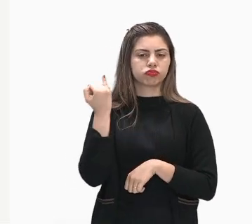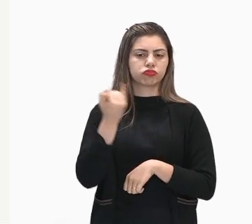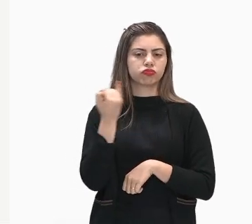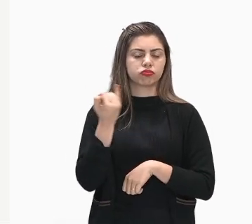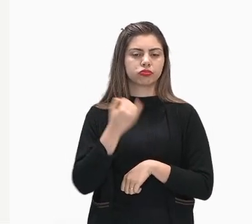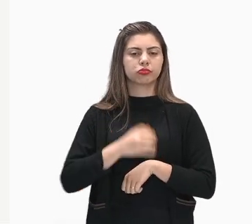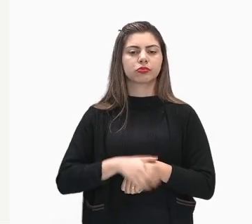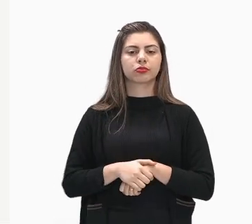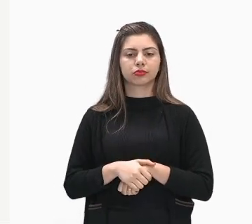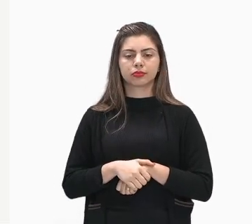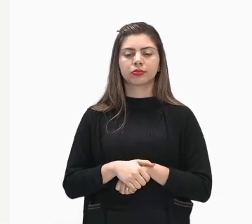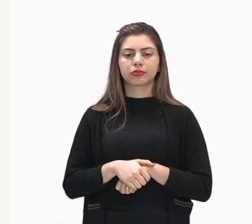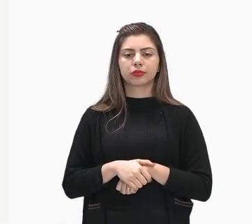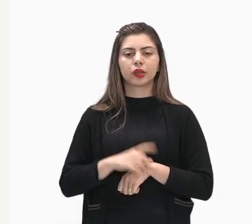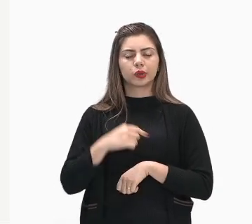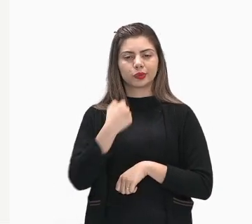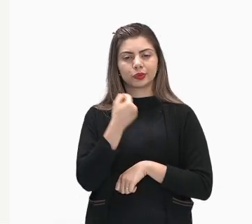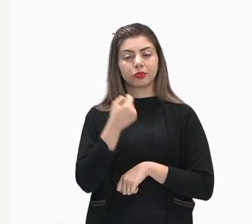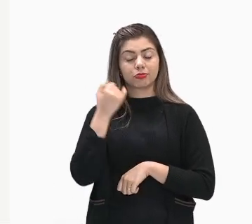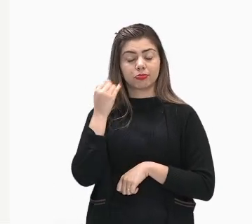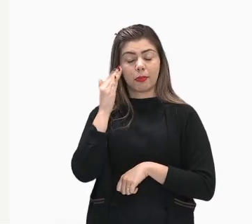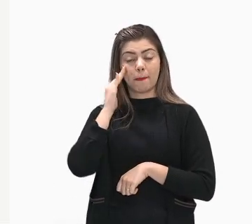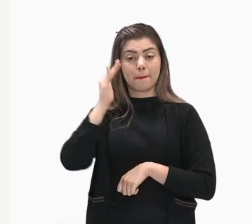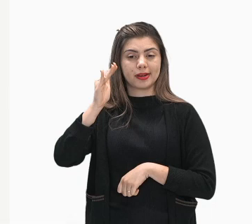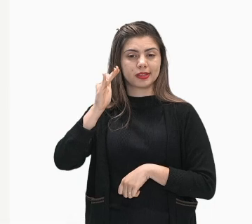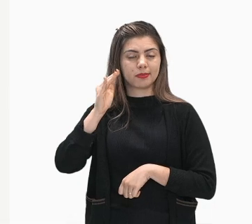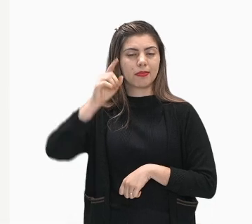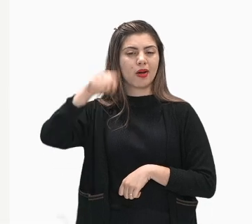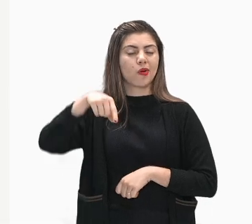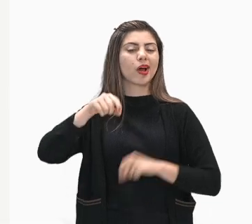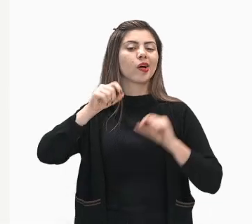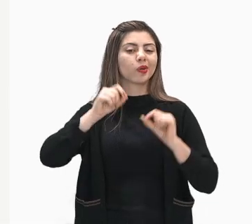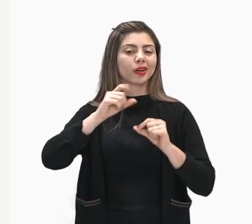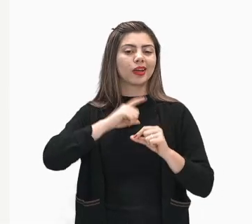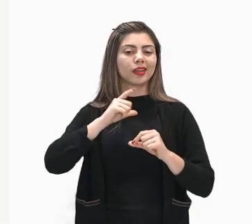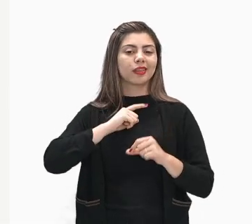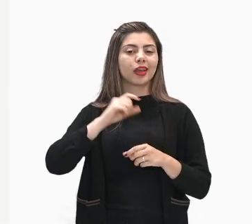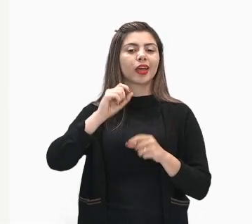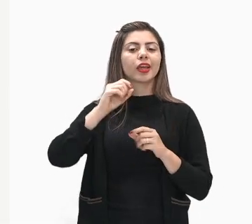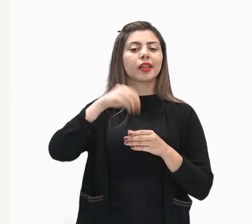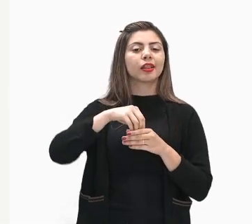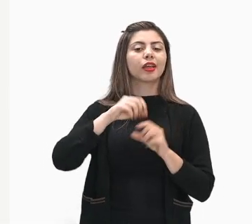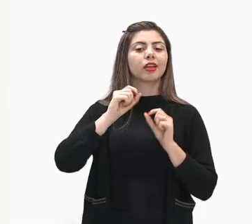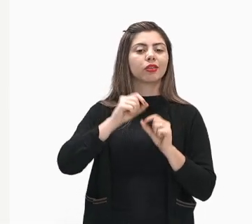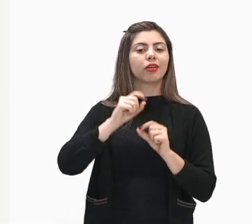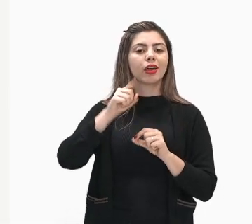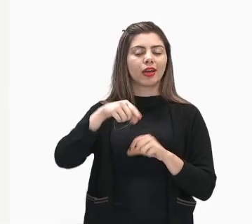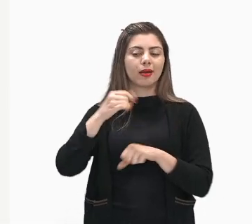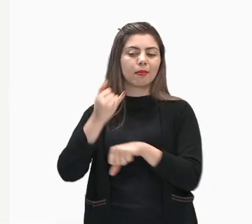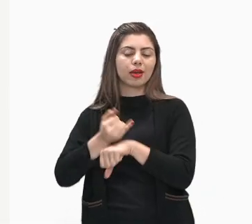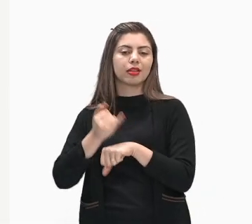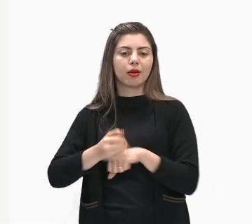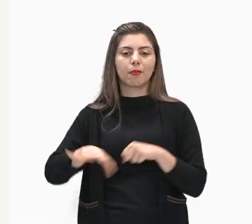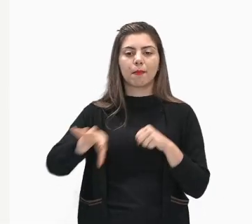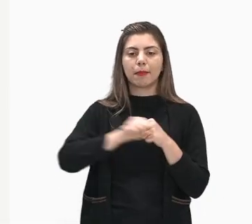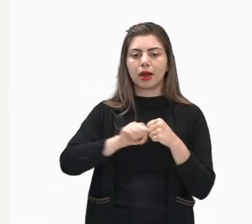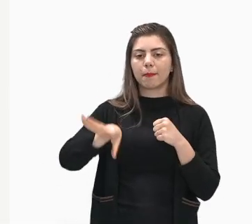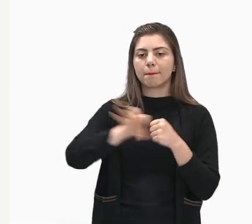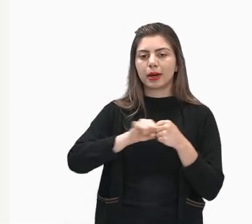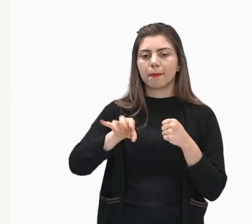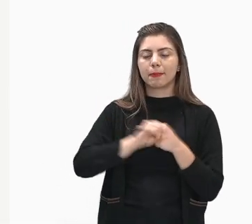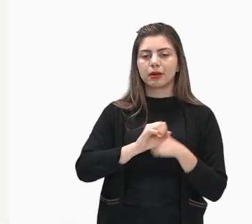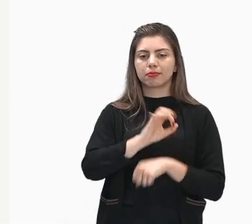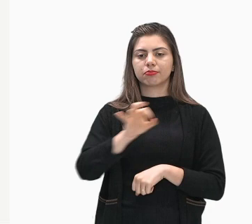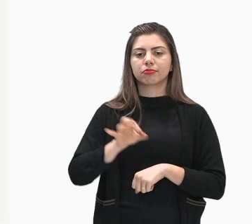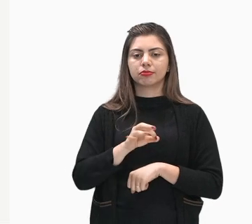Uma delas é, claro, a gente já mencionou aqui, uma das propriedades é atrair alguns metais, tá, pessoal?